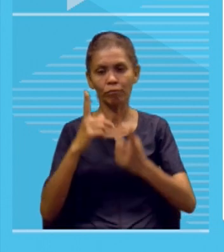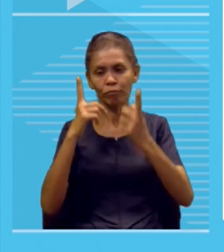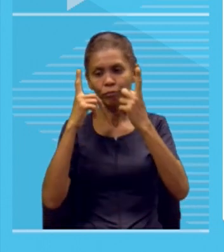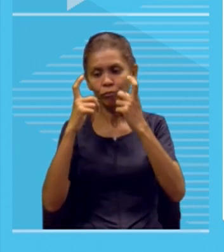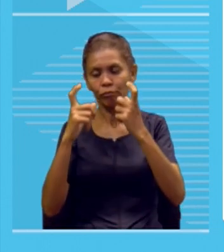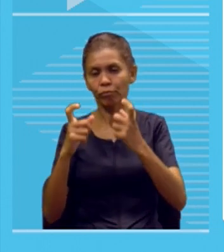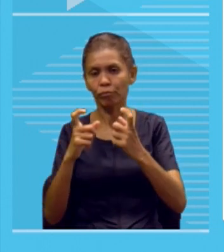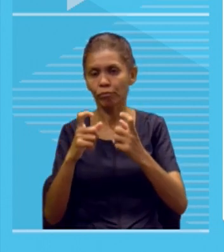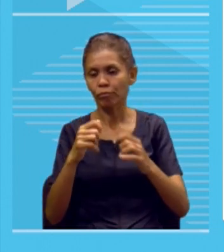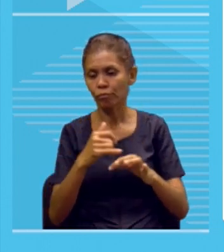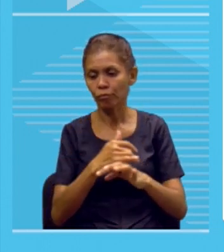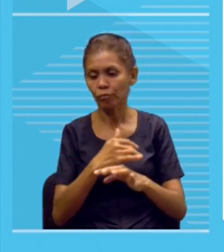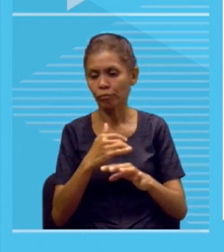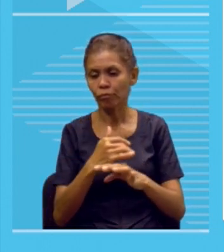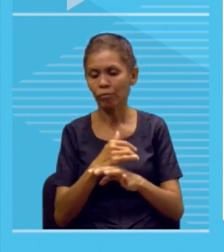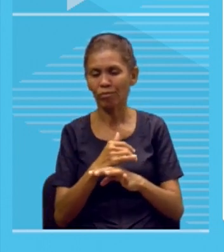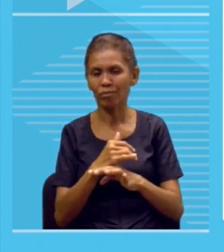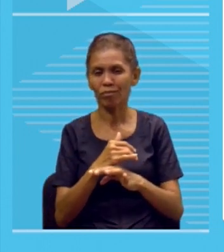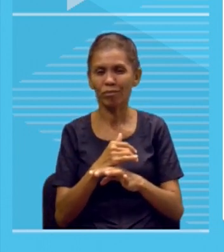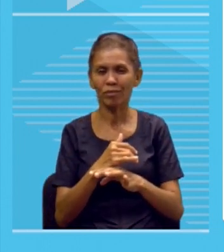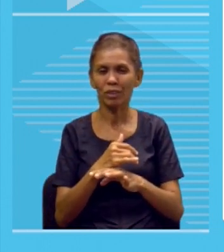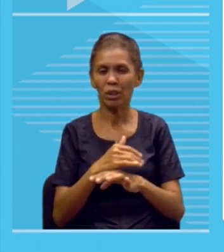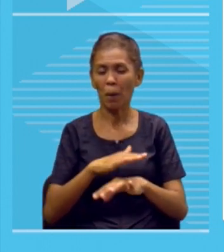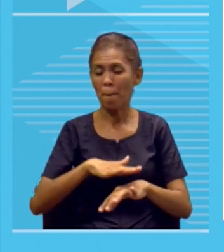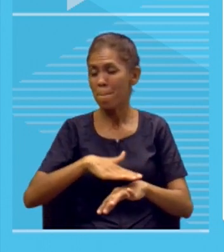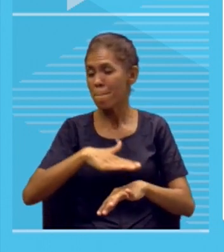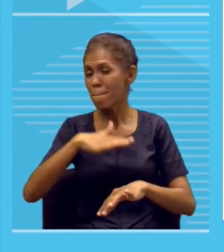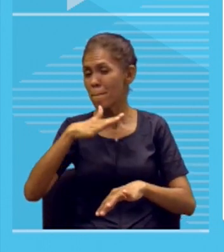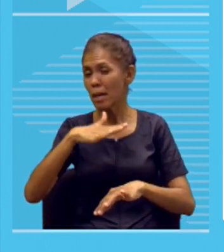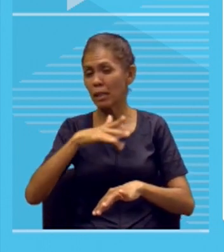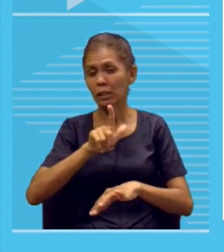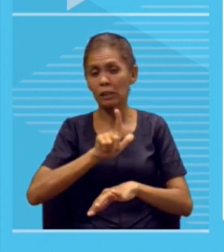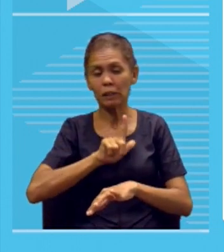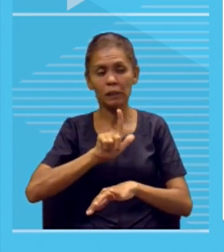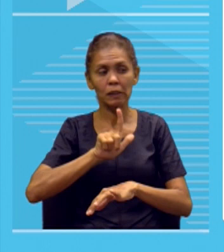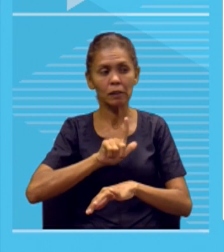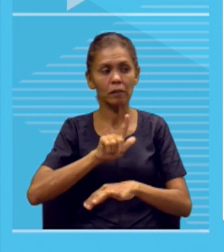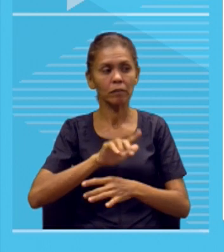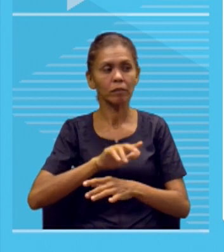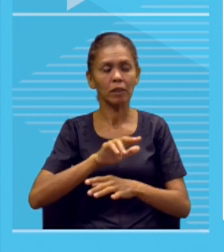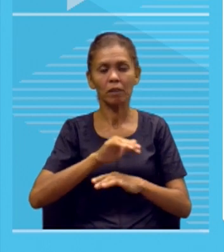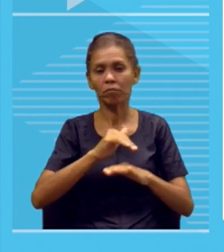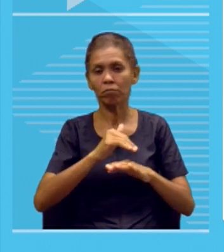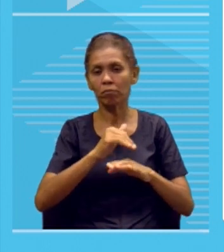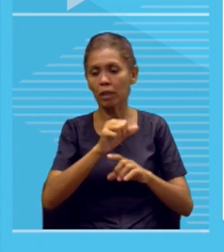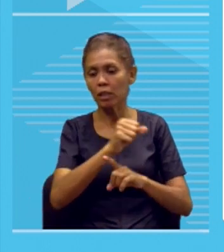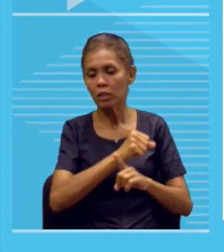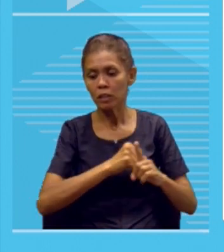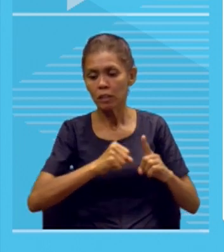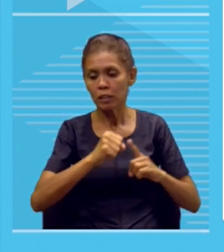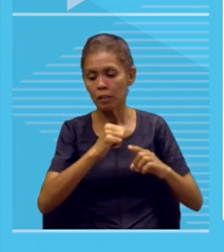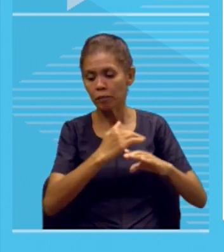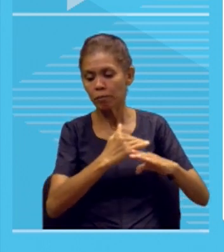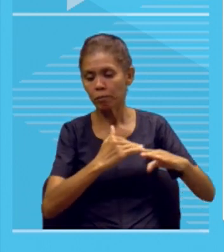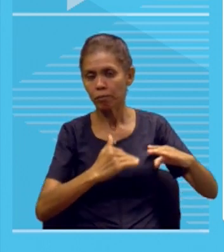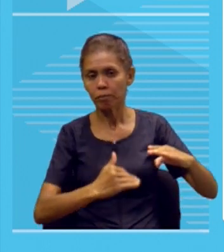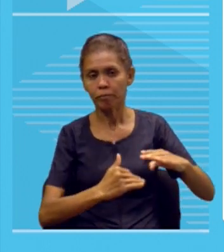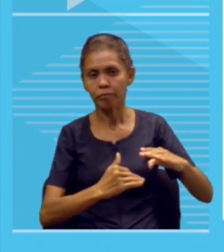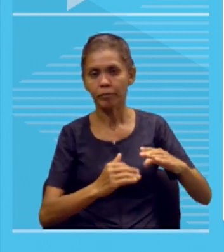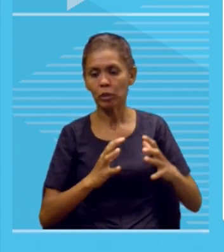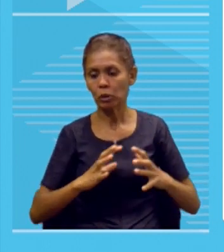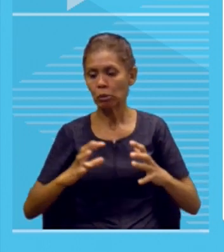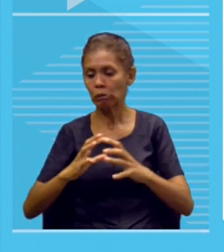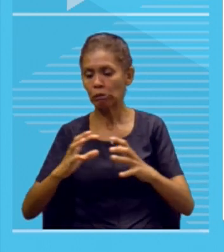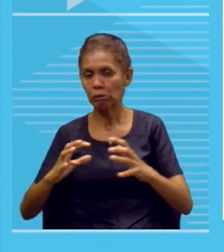gente. Dentro dos centros urbanos, nós temos cada vez mais diferenças sociais, mais diferenças de